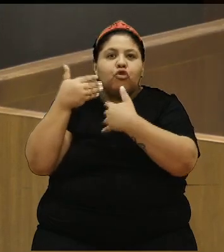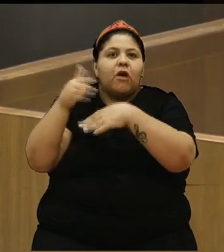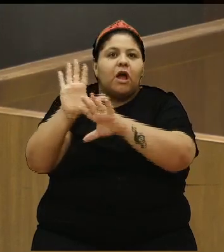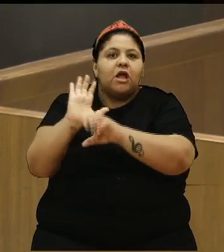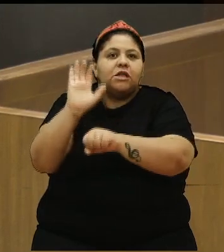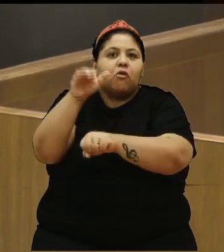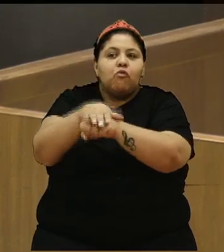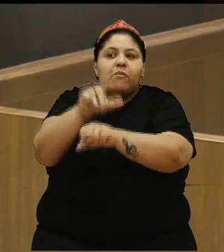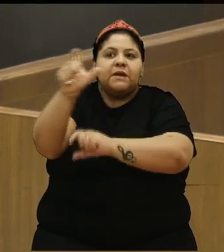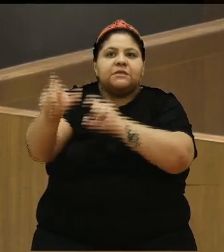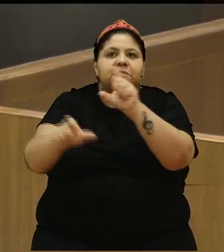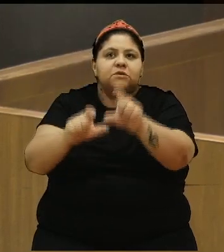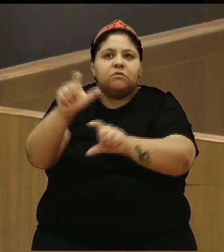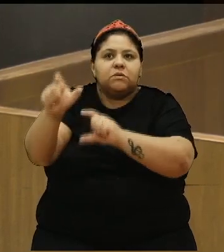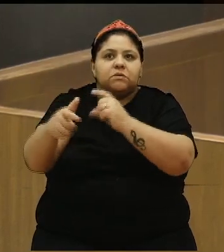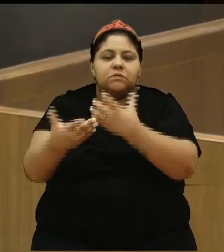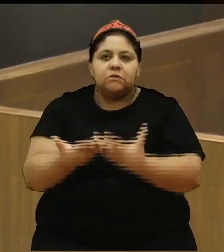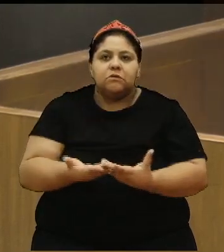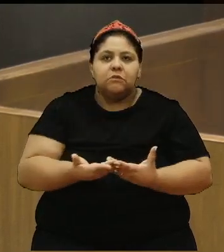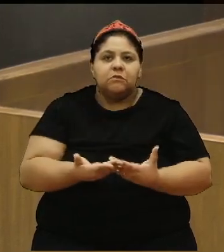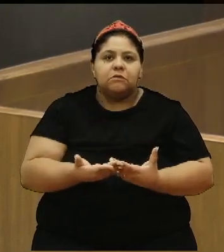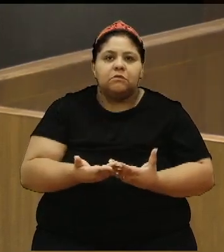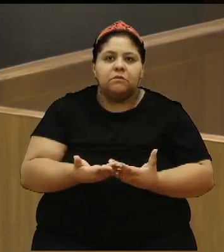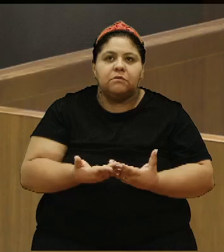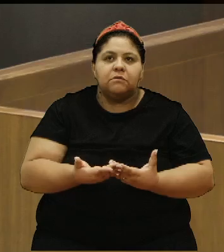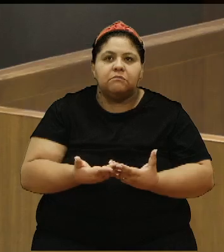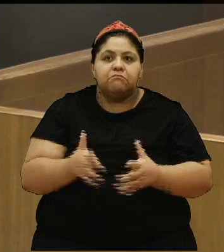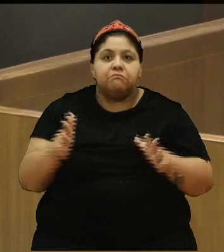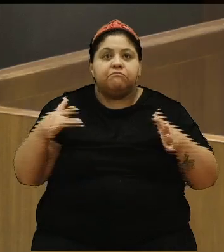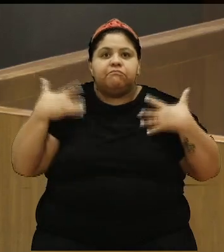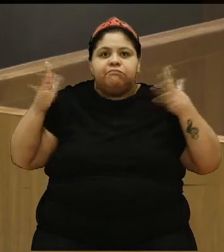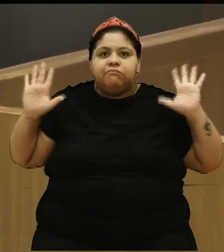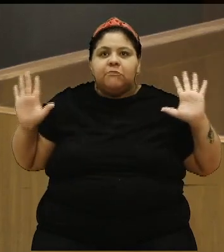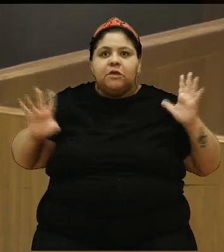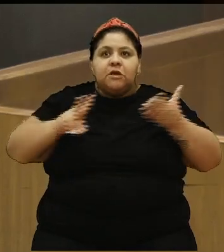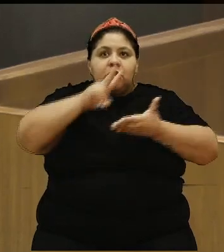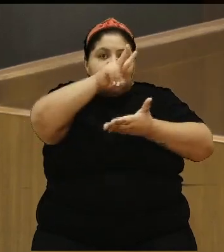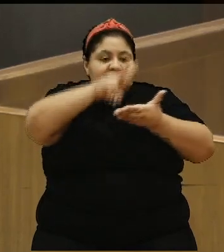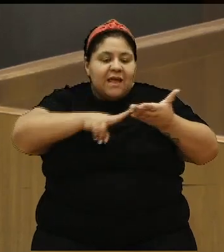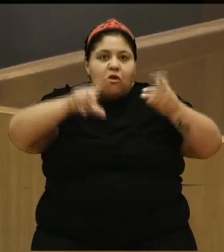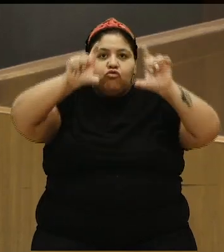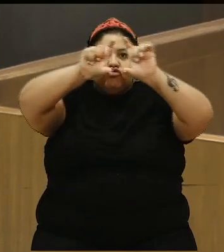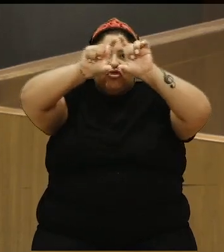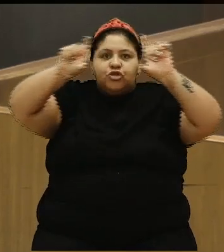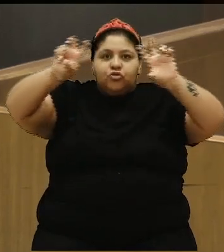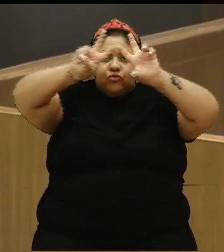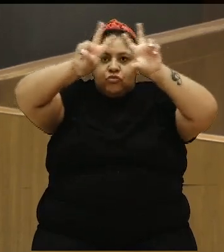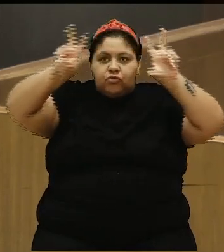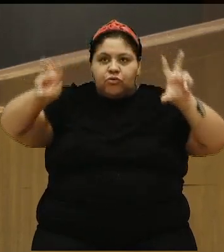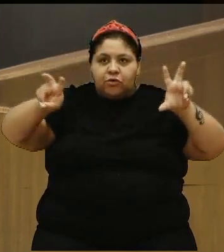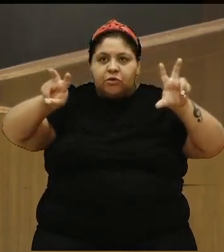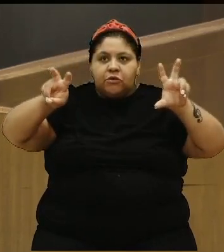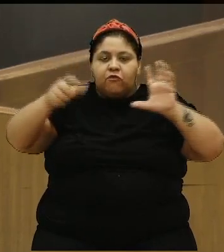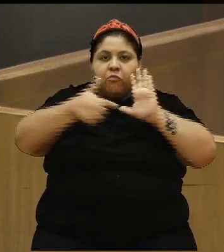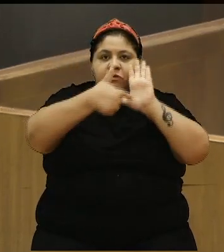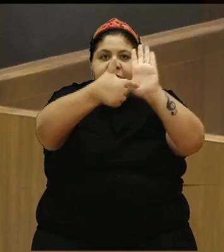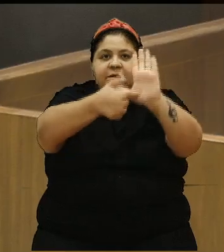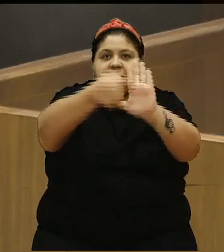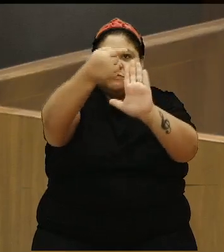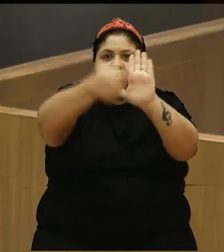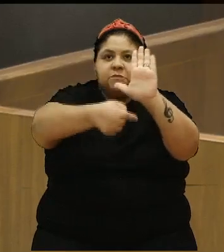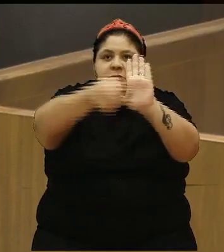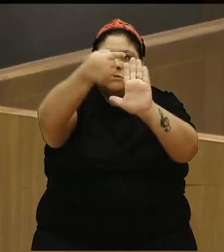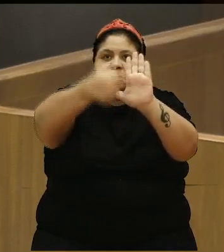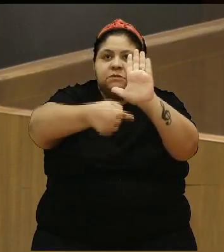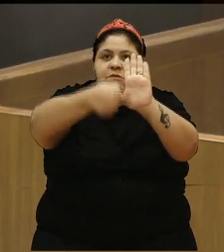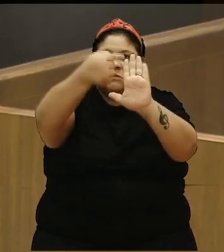nas pessoas. E, pasmem, leiam o título. Vou mostrar aqui, mas